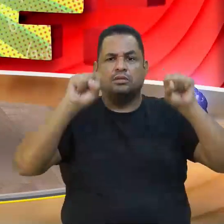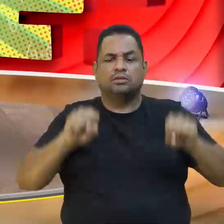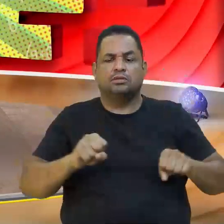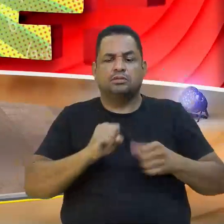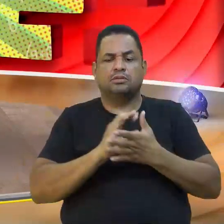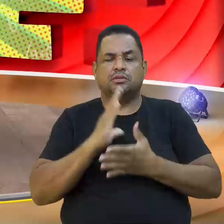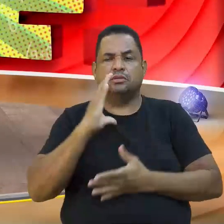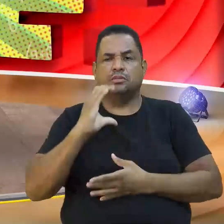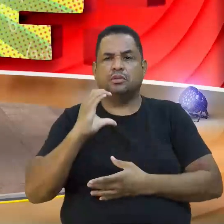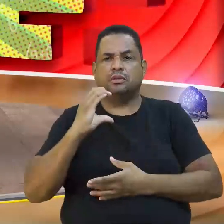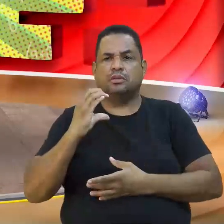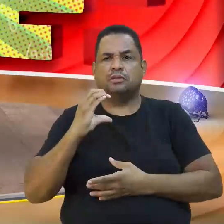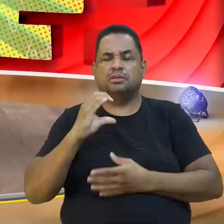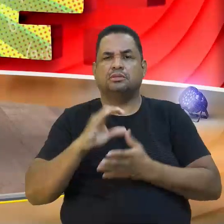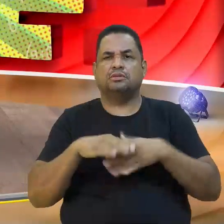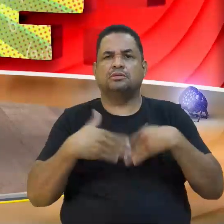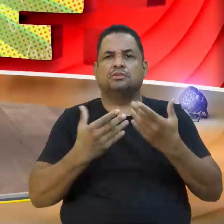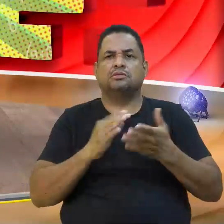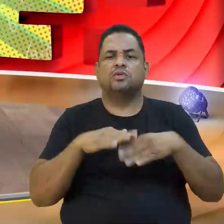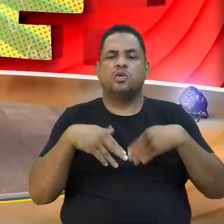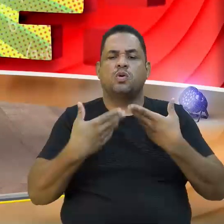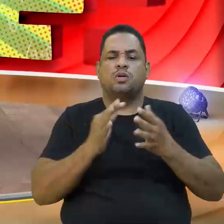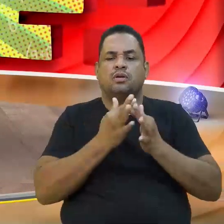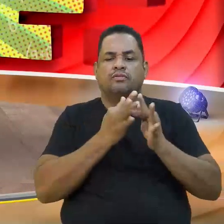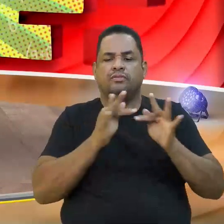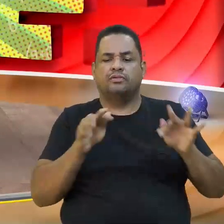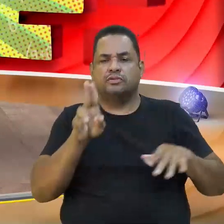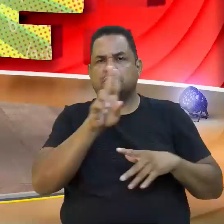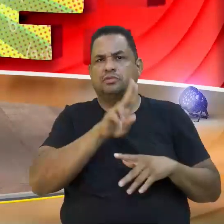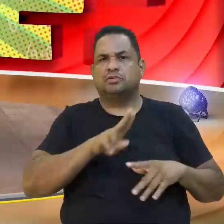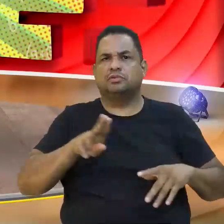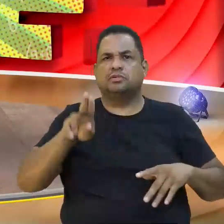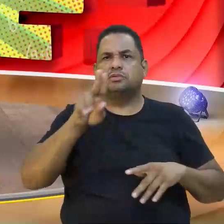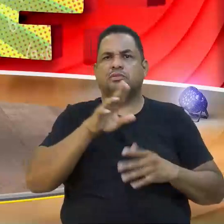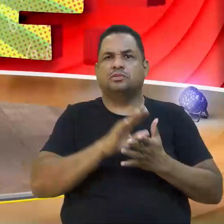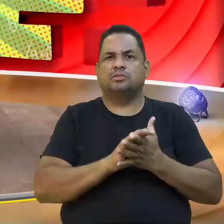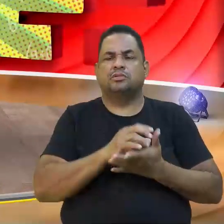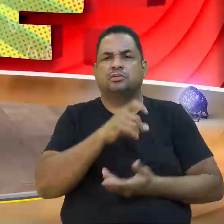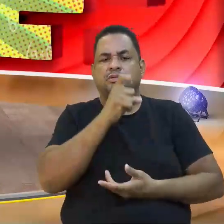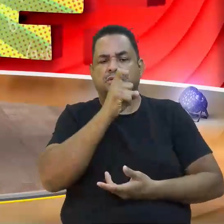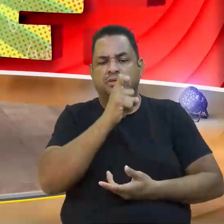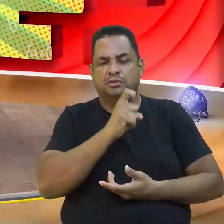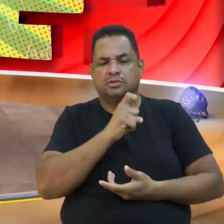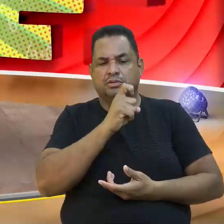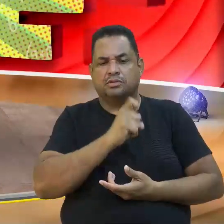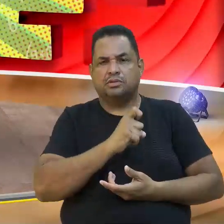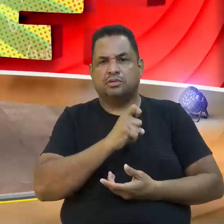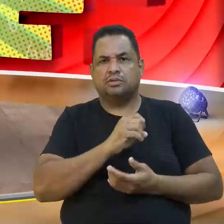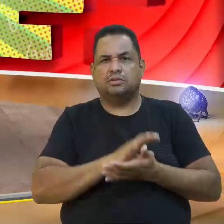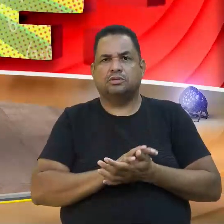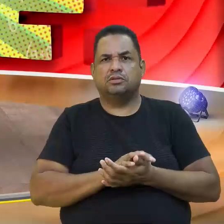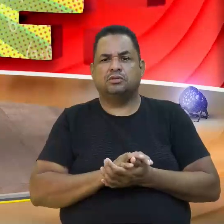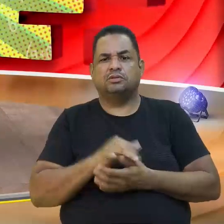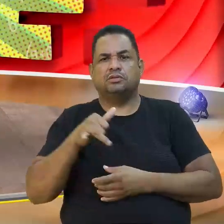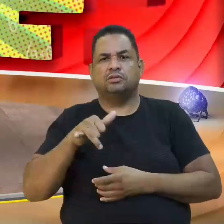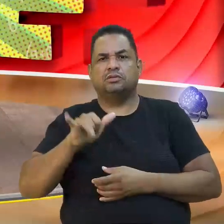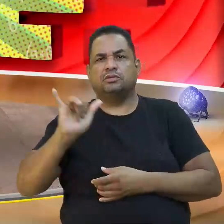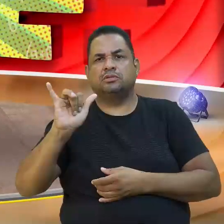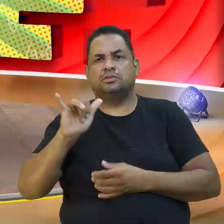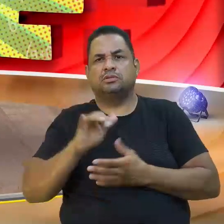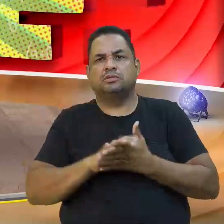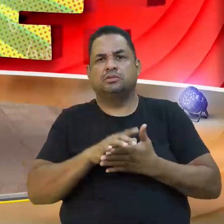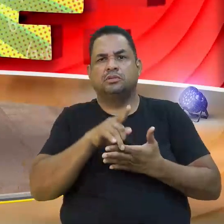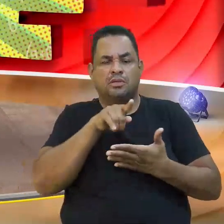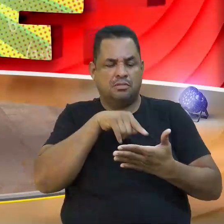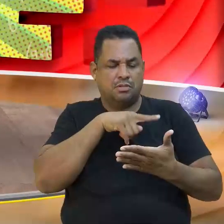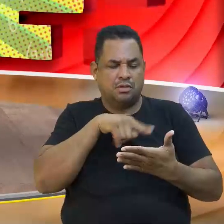que na matemática, na função aplicada, você trabalha com as coordenadas x e y, só duas, né, vertical e horizontal, só para marcar o